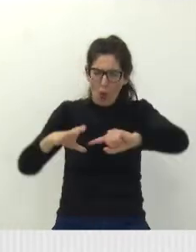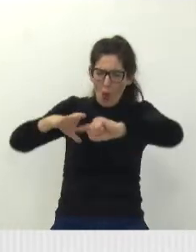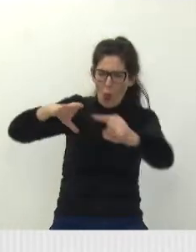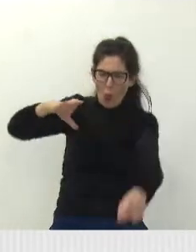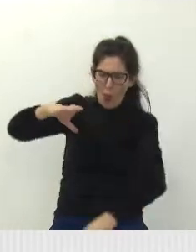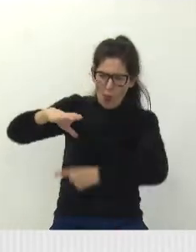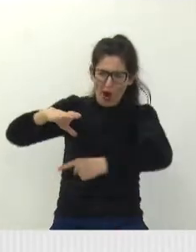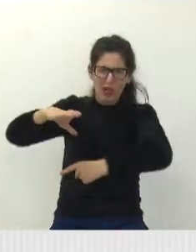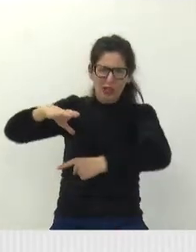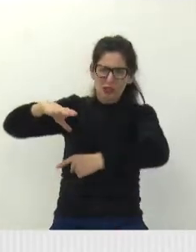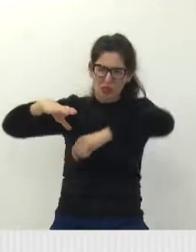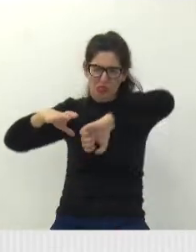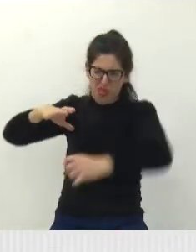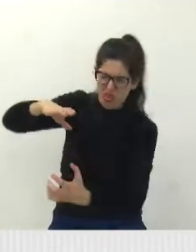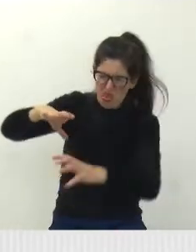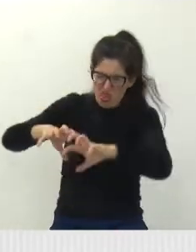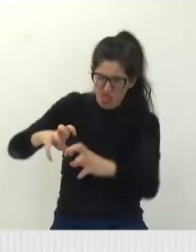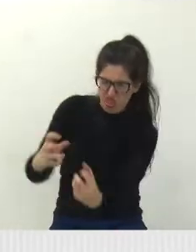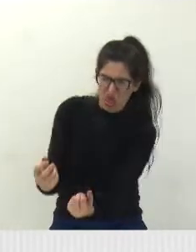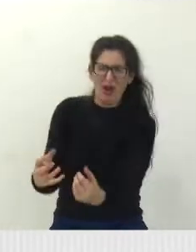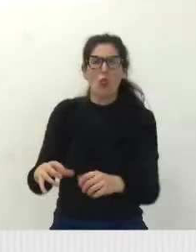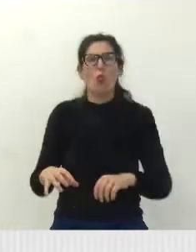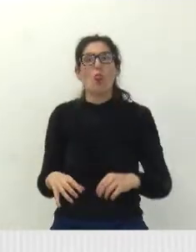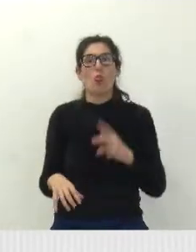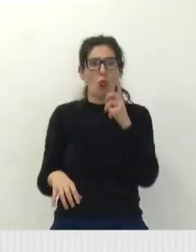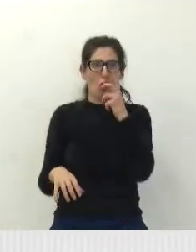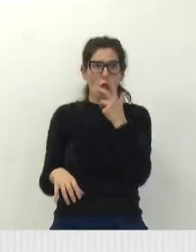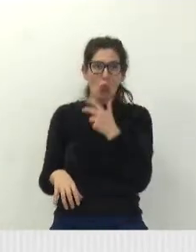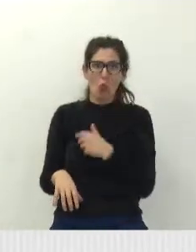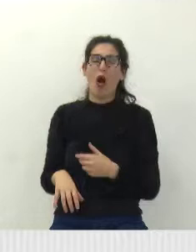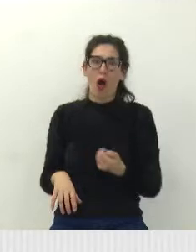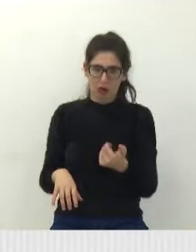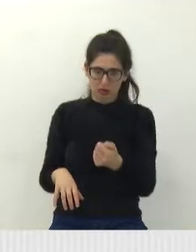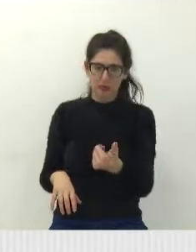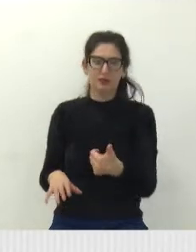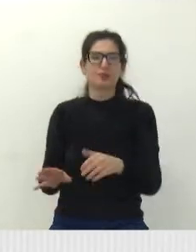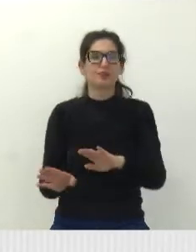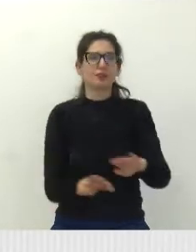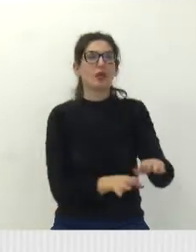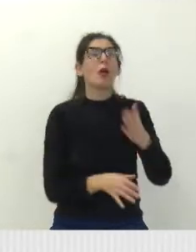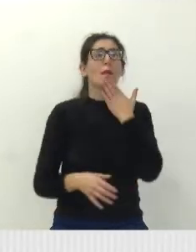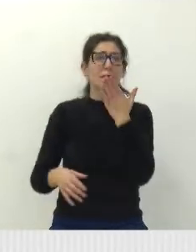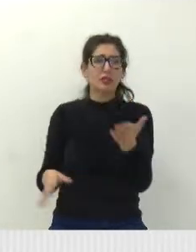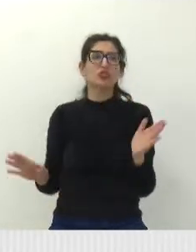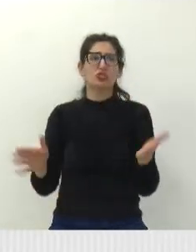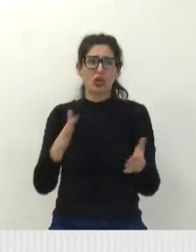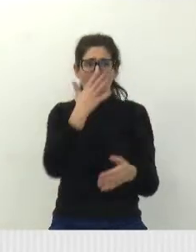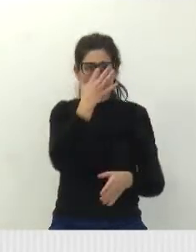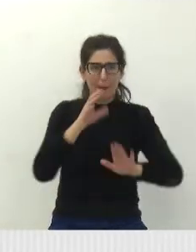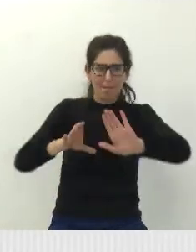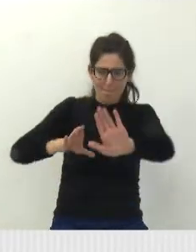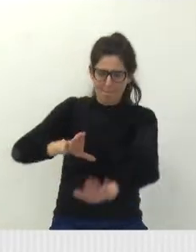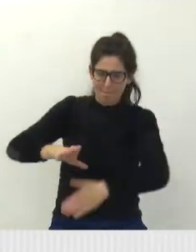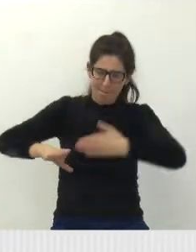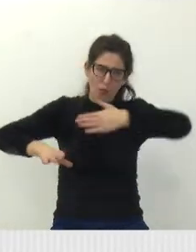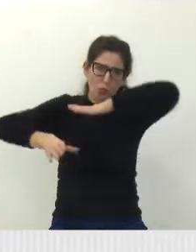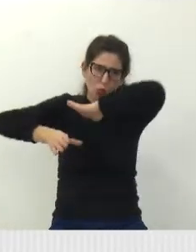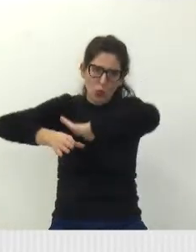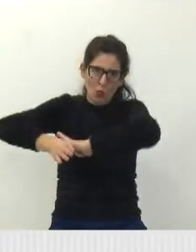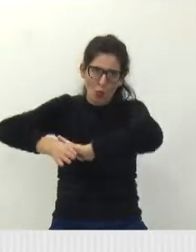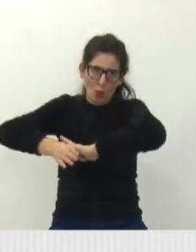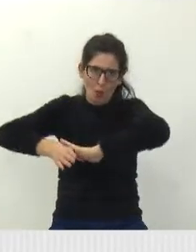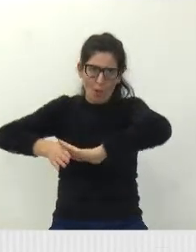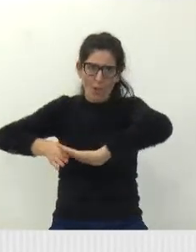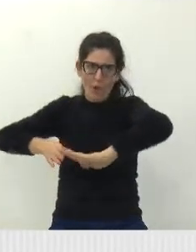Aí os municípios falam assim, ah, mas o que a Sônia está fazendo que não manda tampar esse buraco? Nós já pedimos, acho que 3, né? Acho que é a 4ª vez que nós estamos pedindo